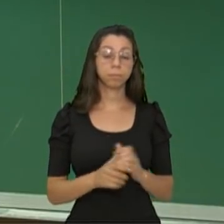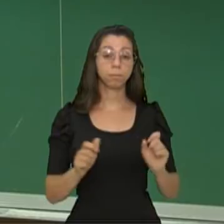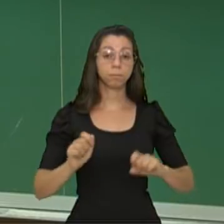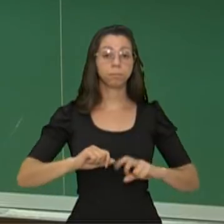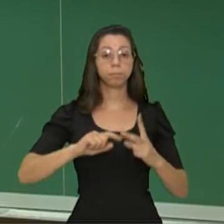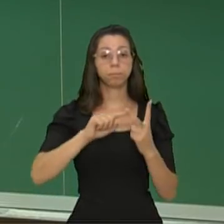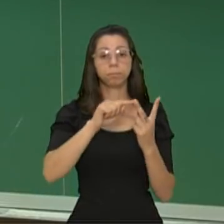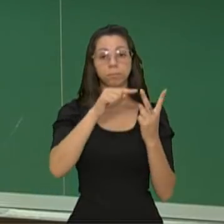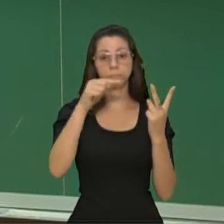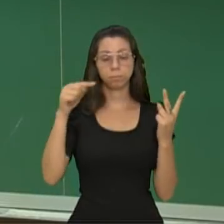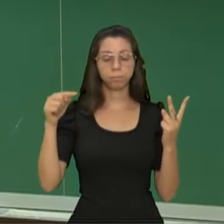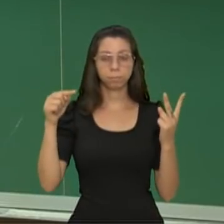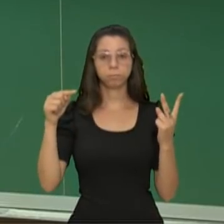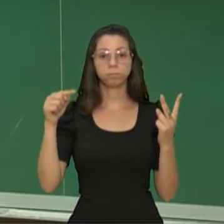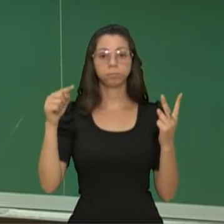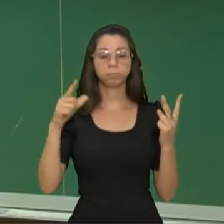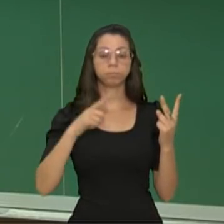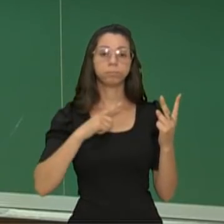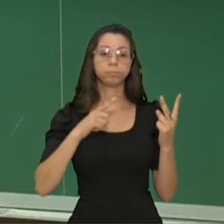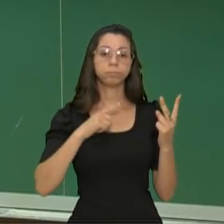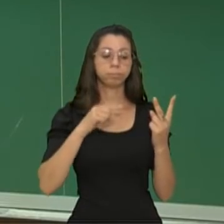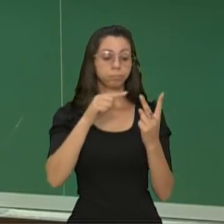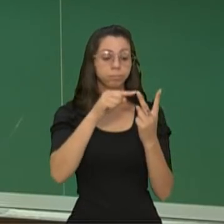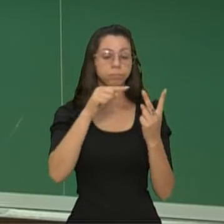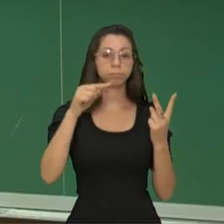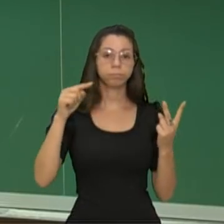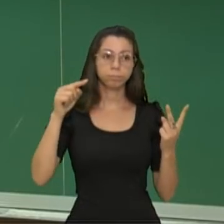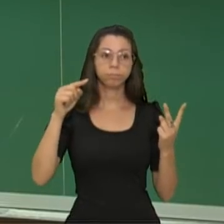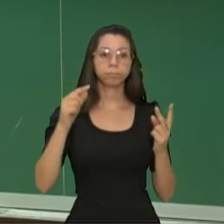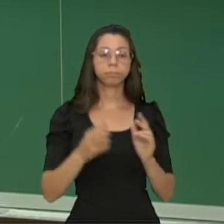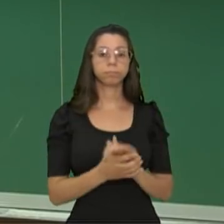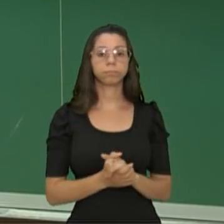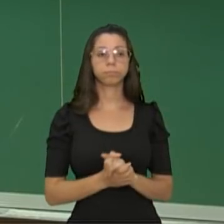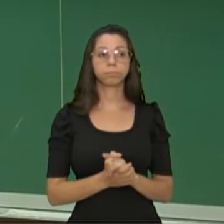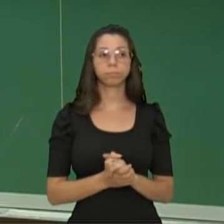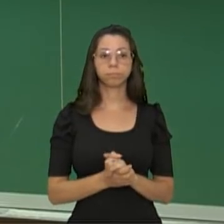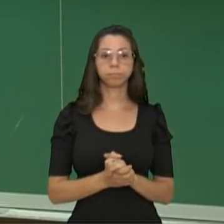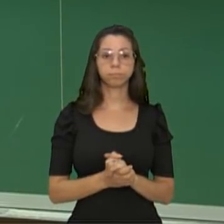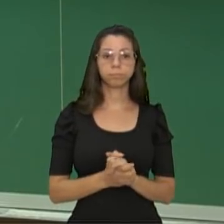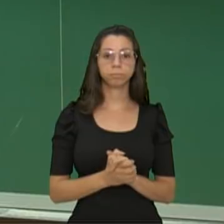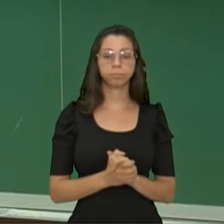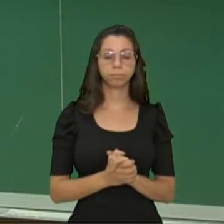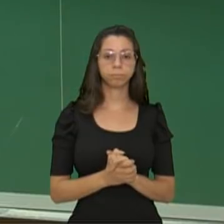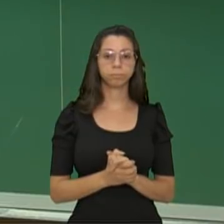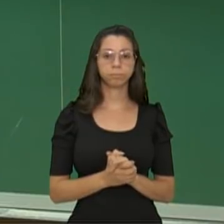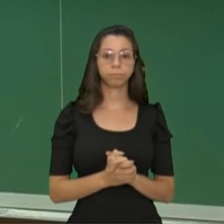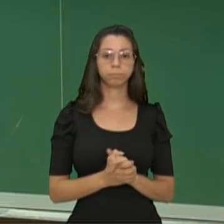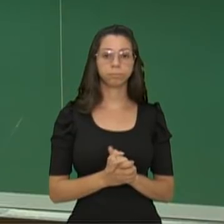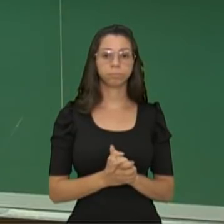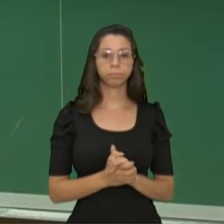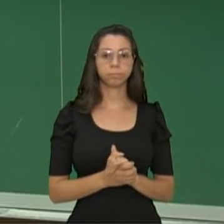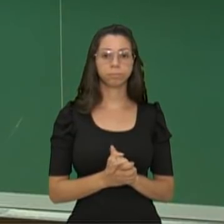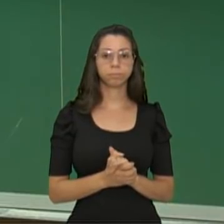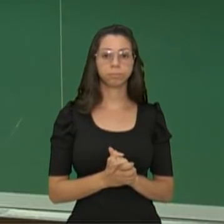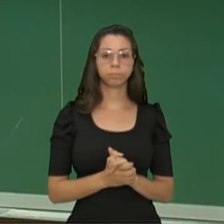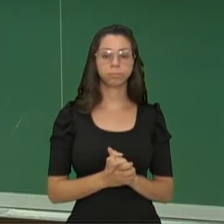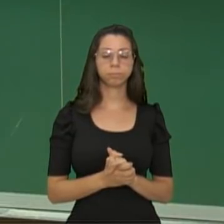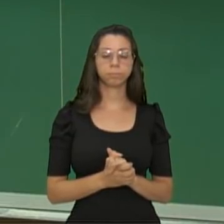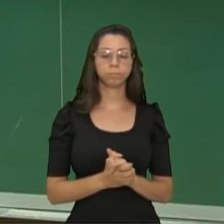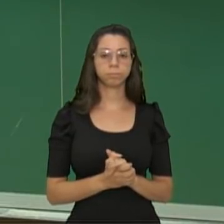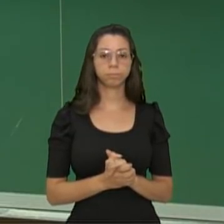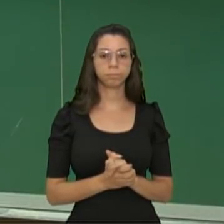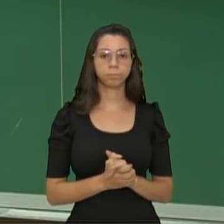Bhaskara. Eu tenho lá a fórmula de Bhaskara dada por x igual a